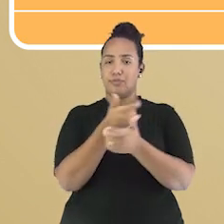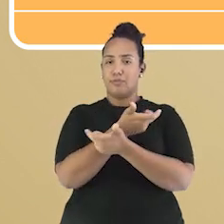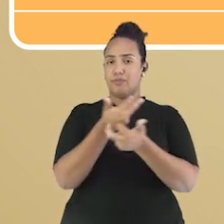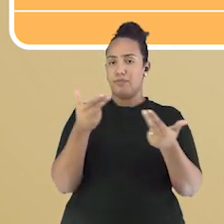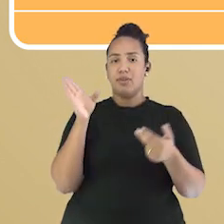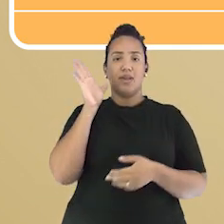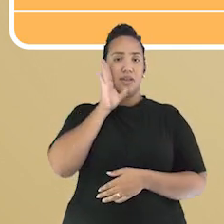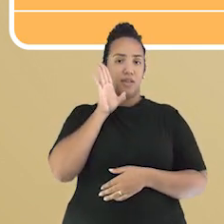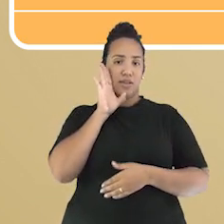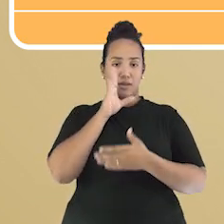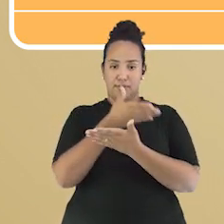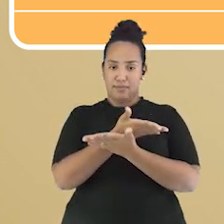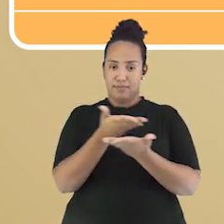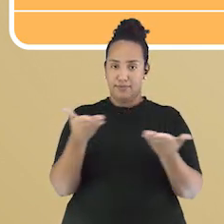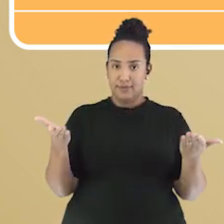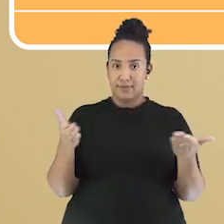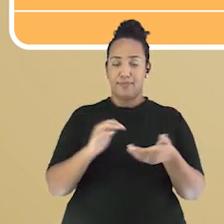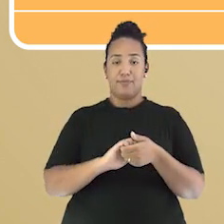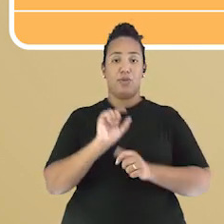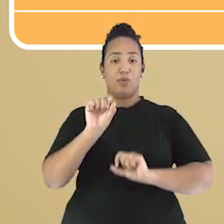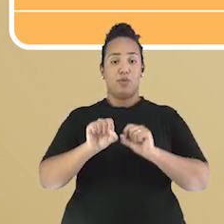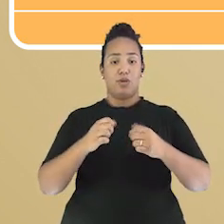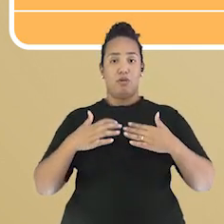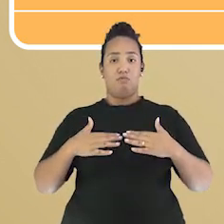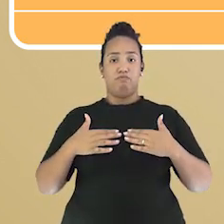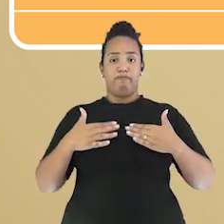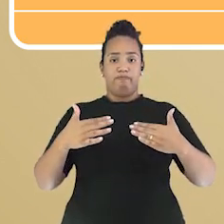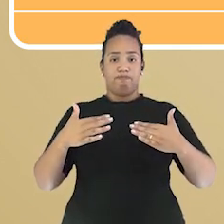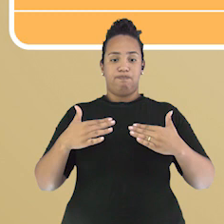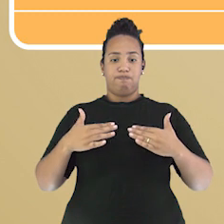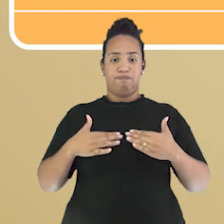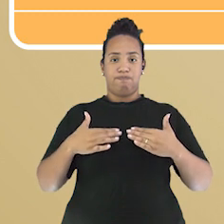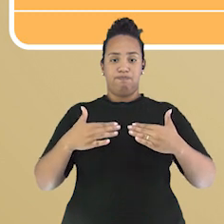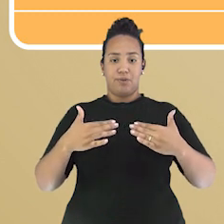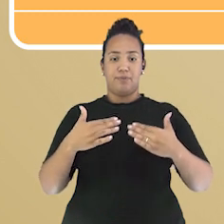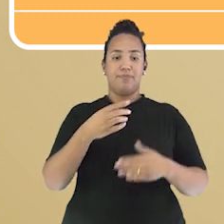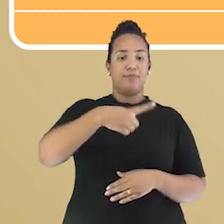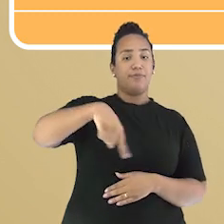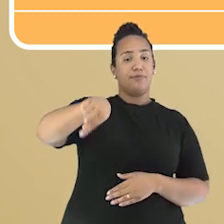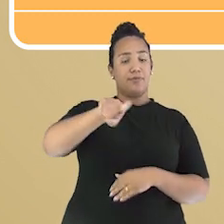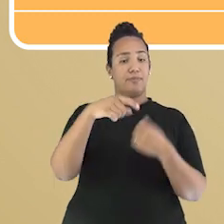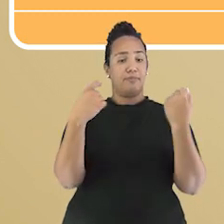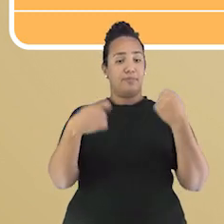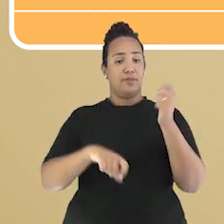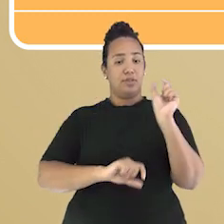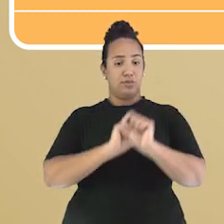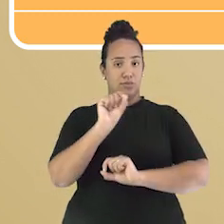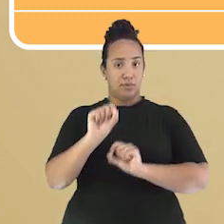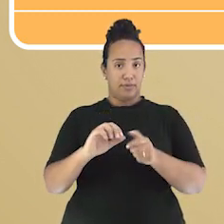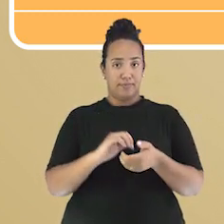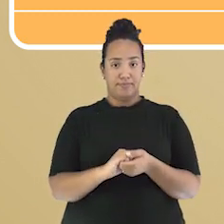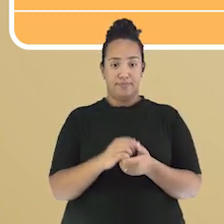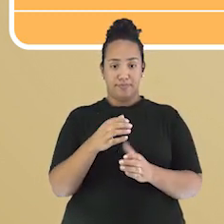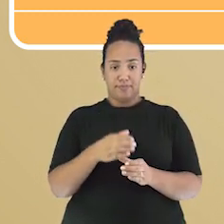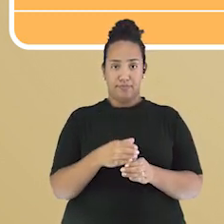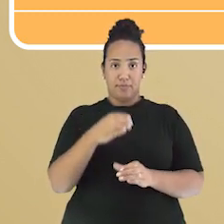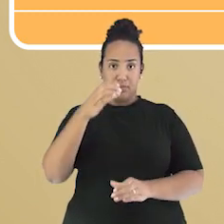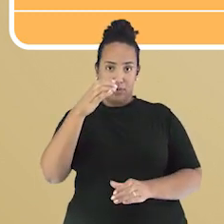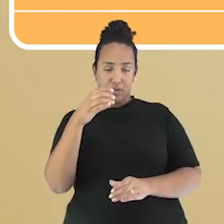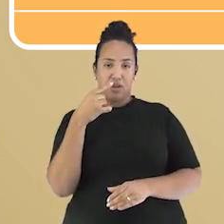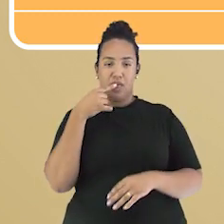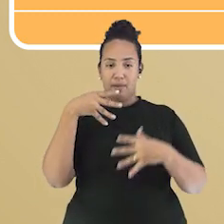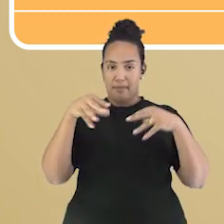para vocês, que é o pulmão artificial. Para isso, vocês vão precisar de uma garrafa